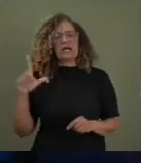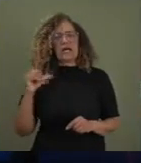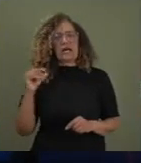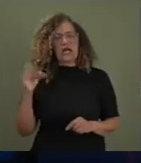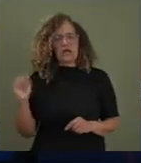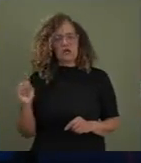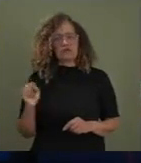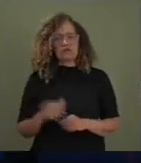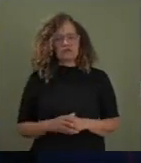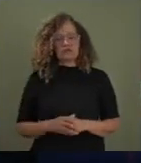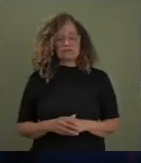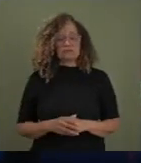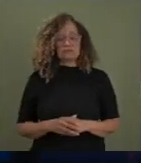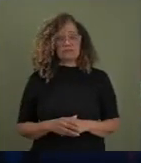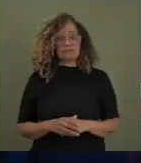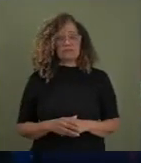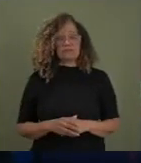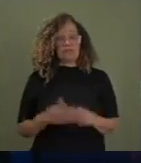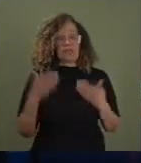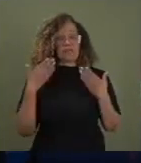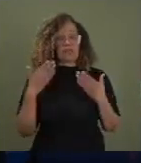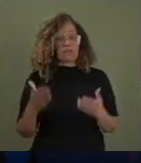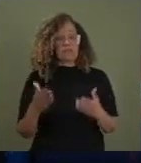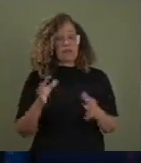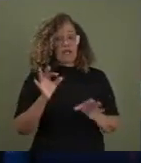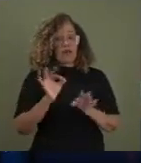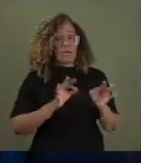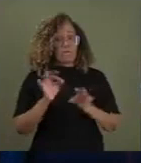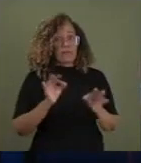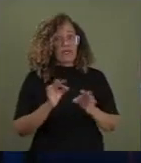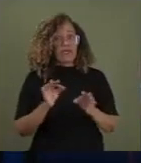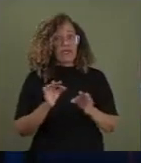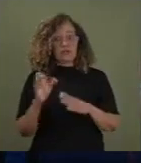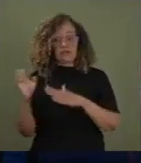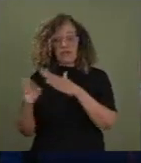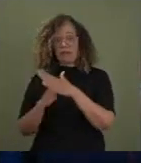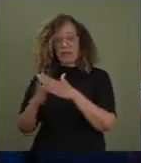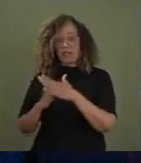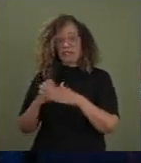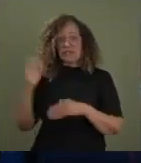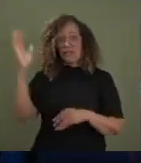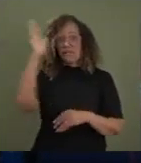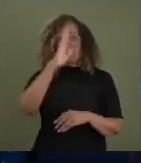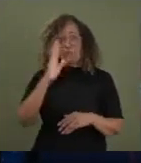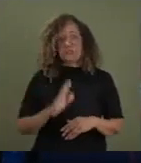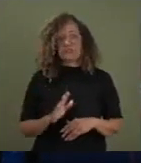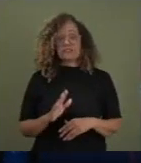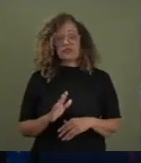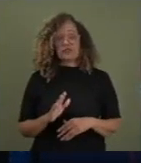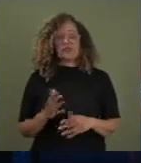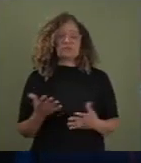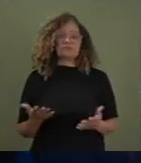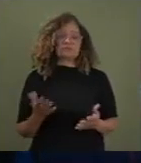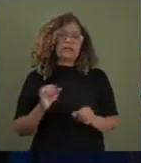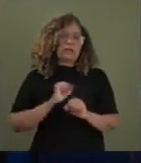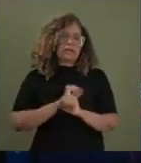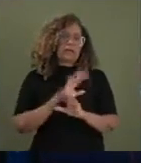me apresentaram o plano de expansão da empresa para o Brasil e, claro,